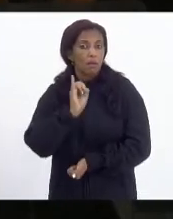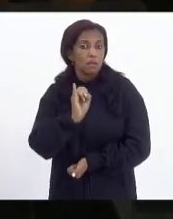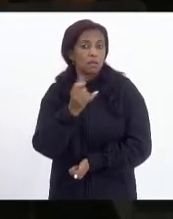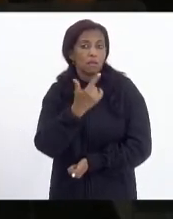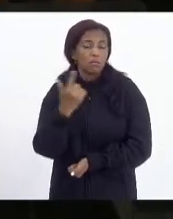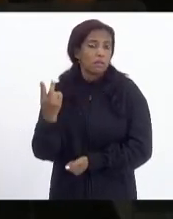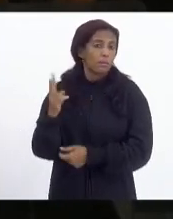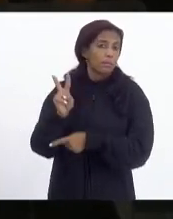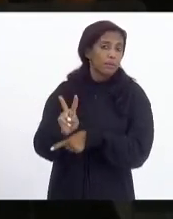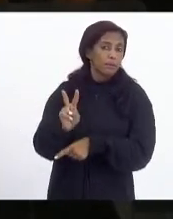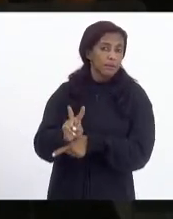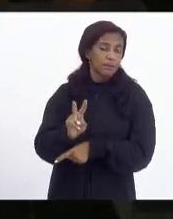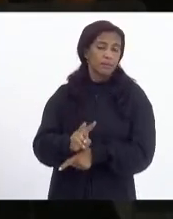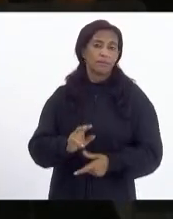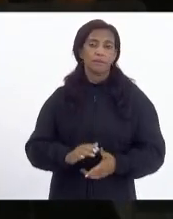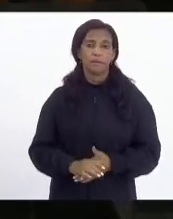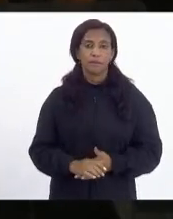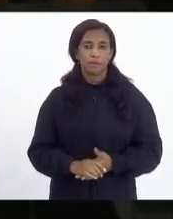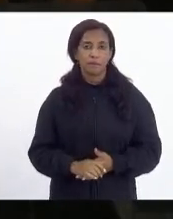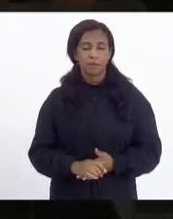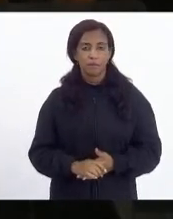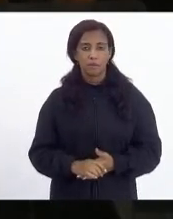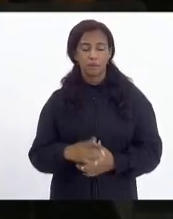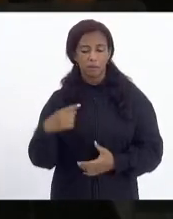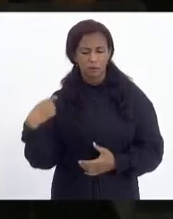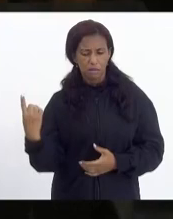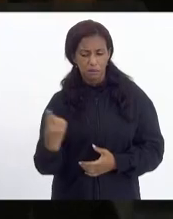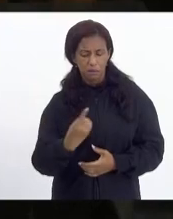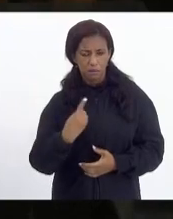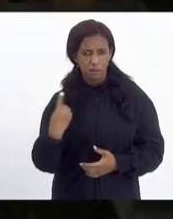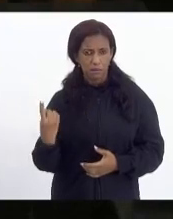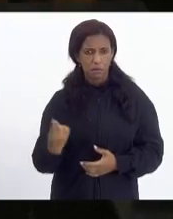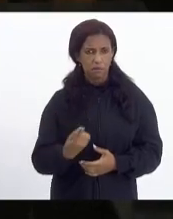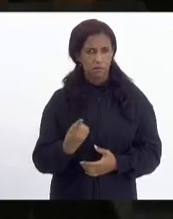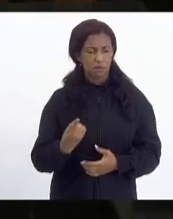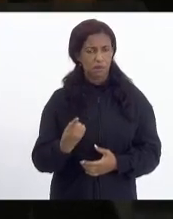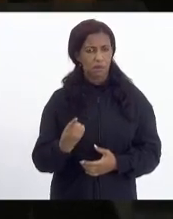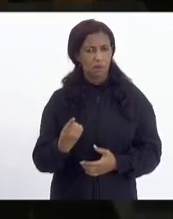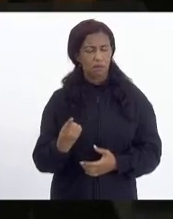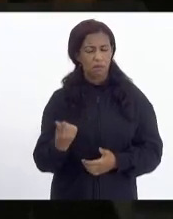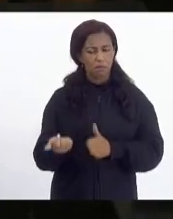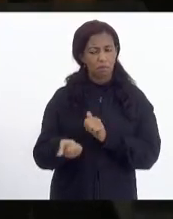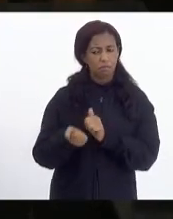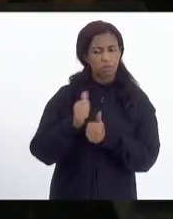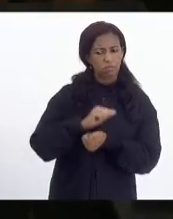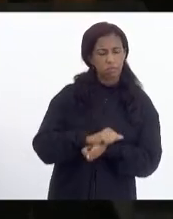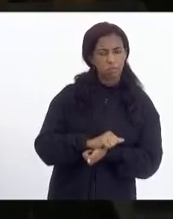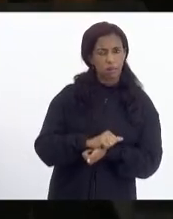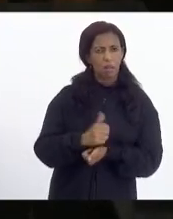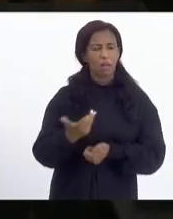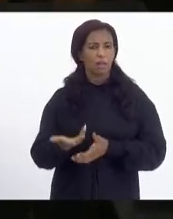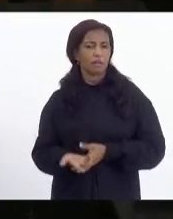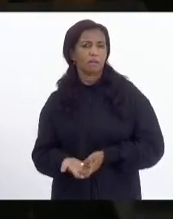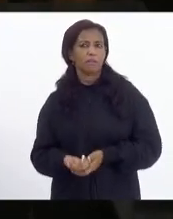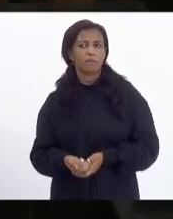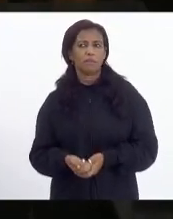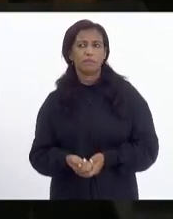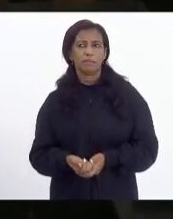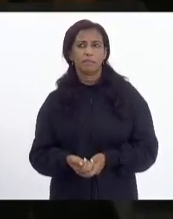prevenção nós somos adeptos e